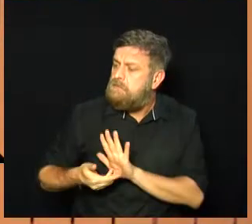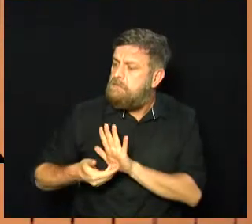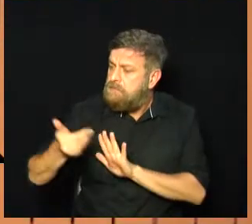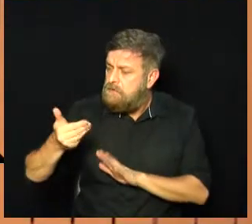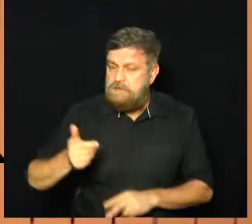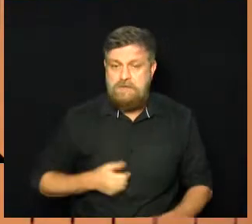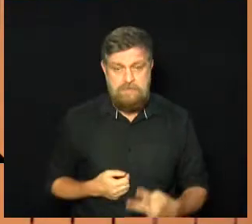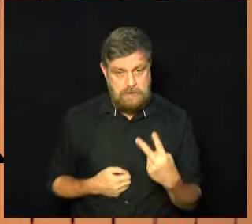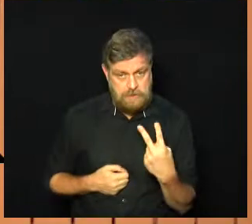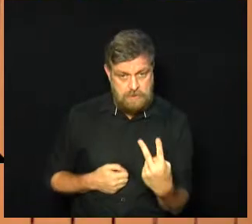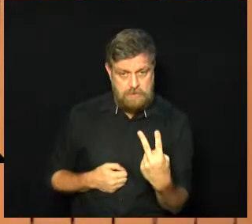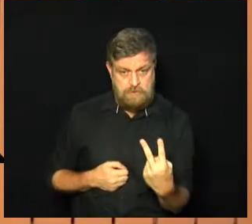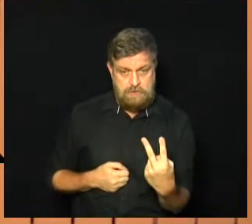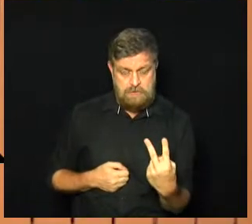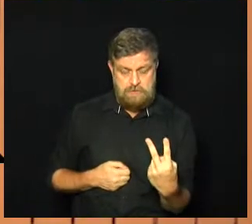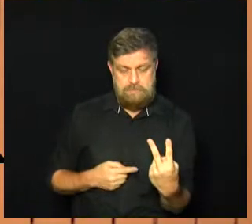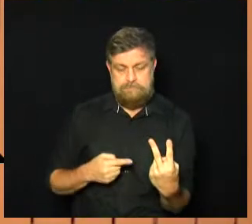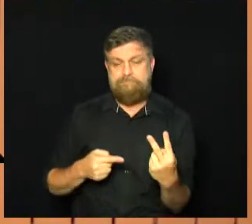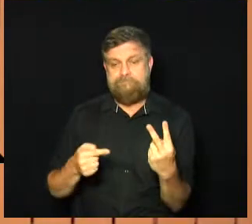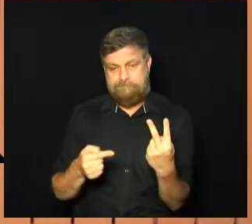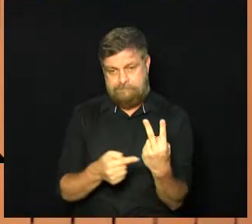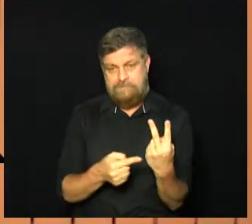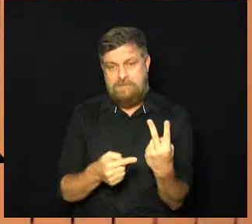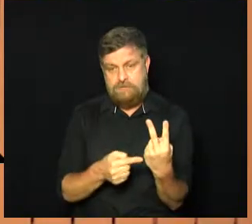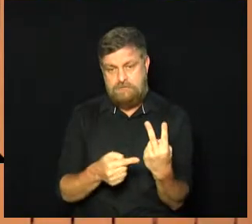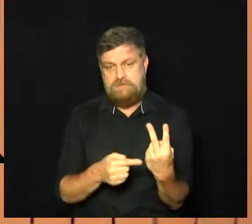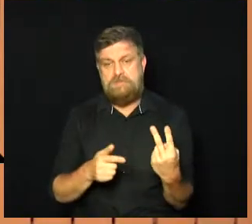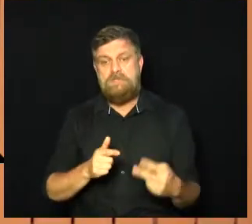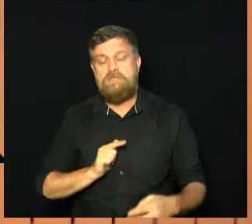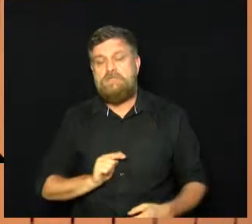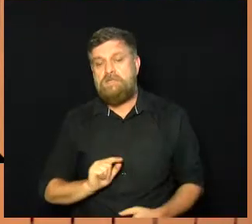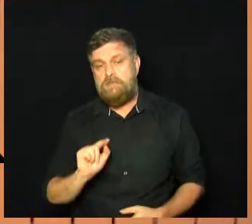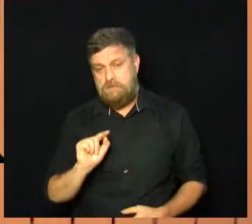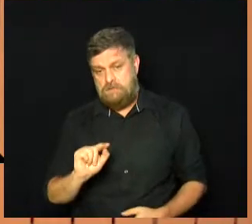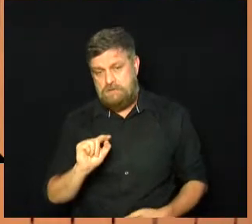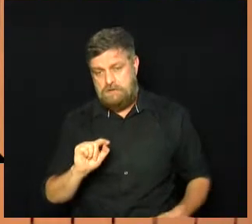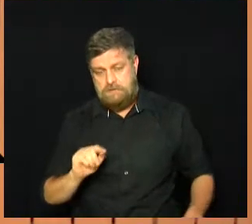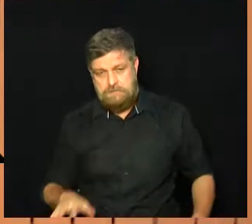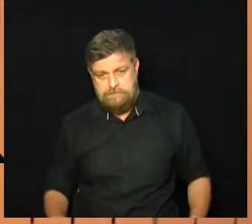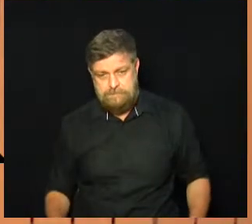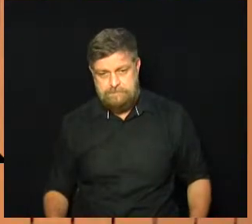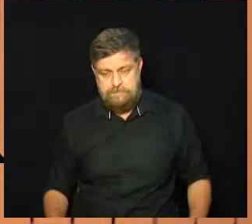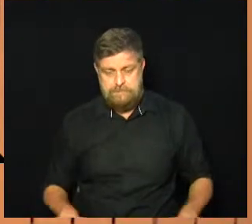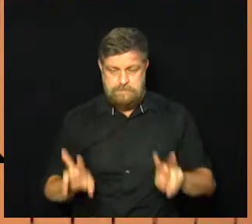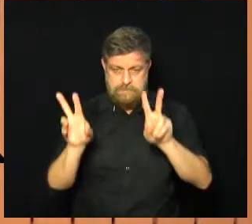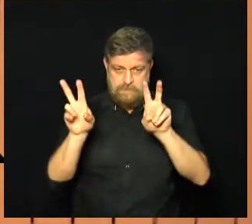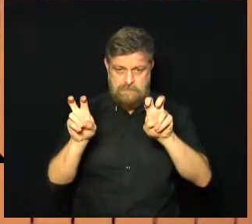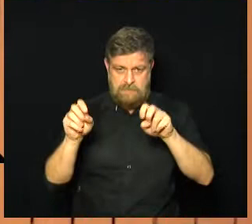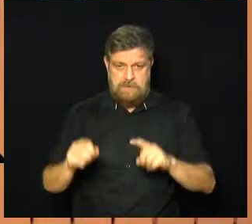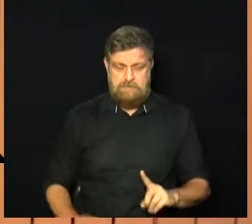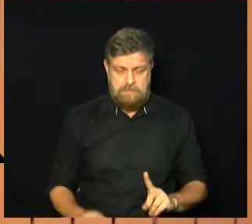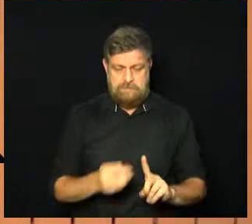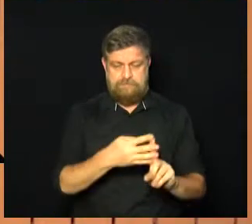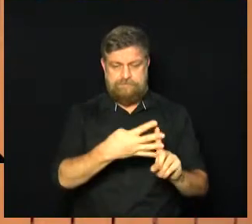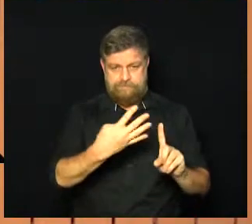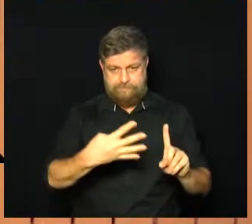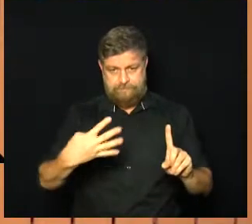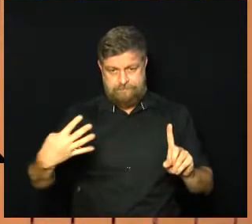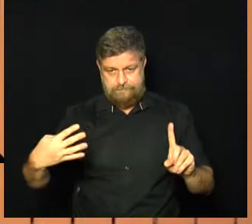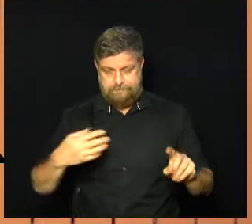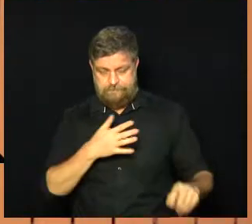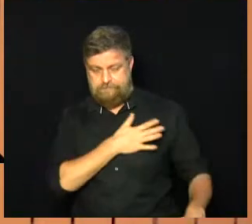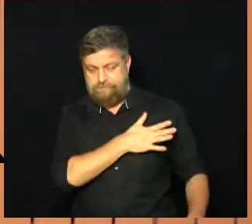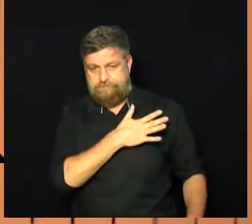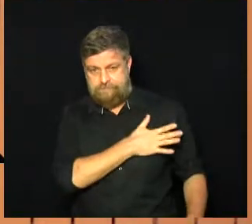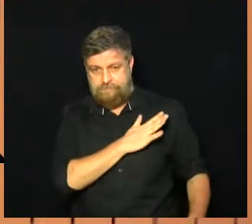2 casos aqui, né? Então um deles foi sobre o caso de LGBTfobia que aconteceu na